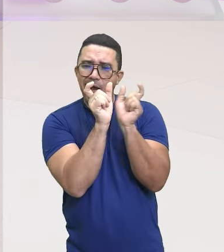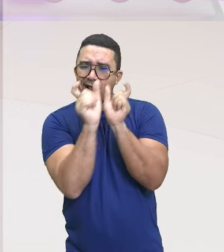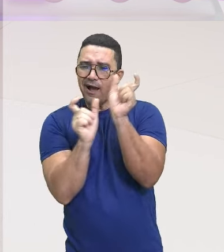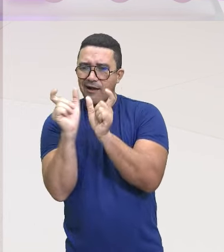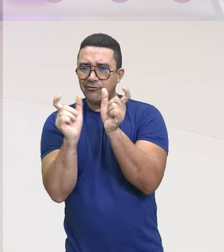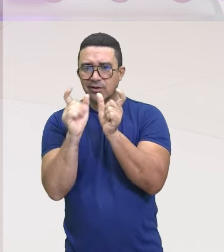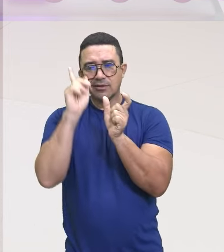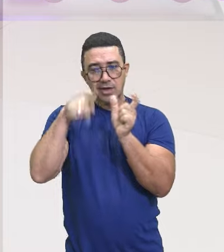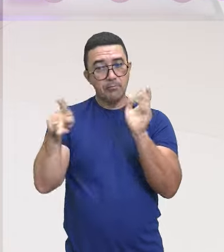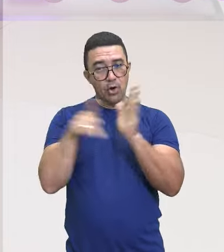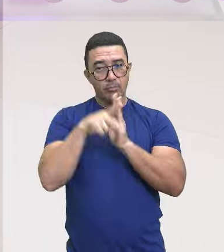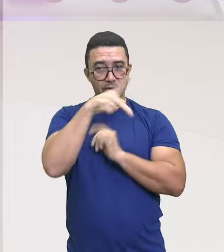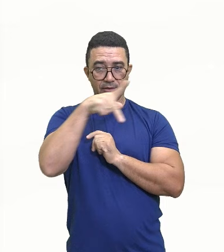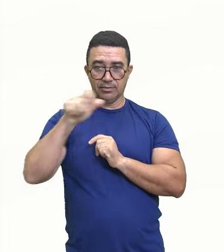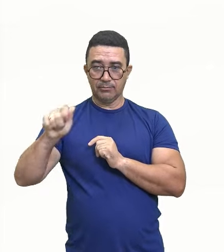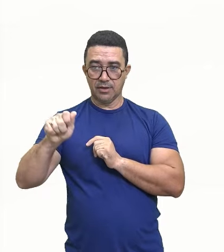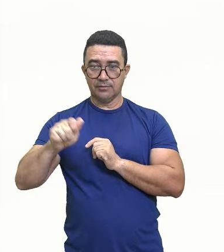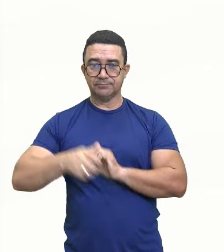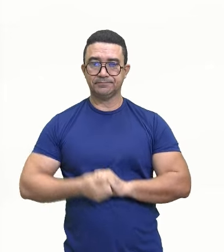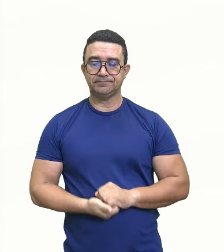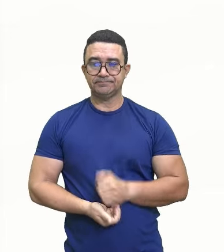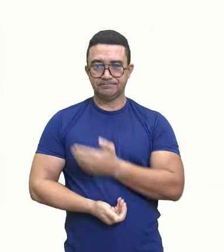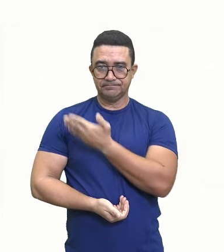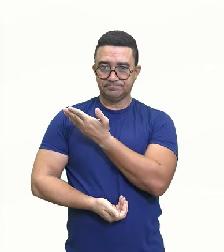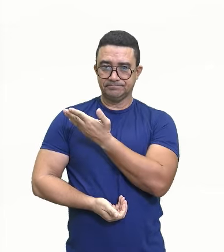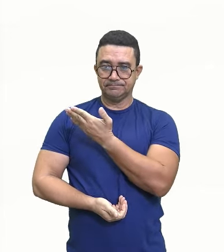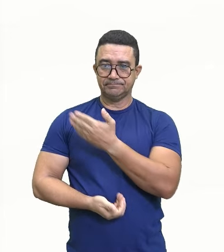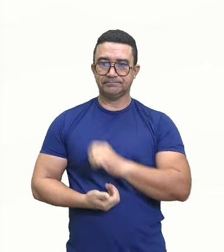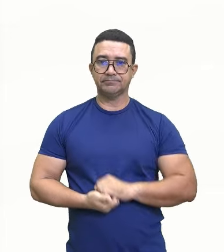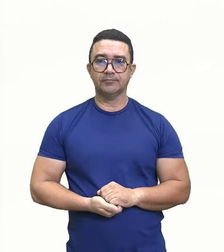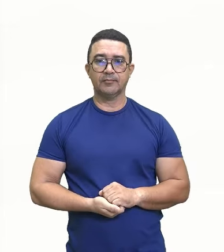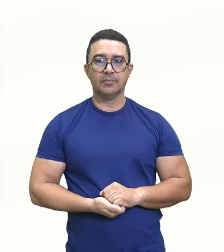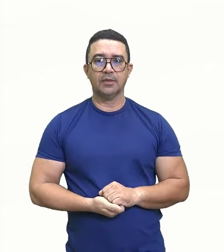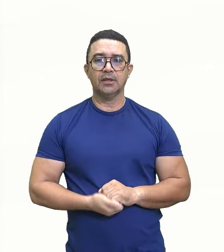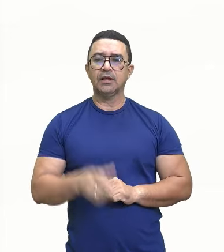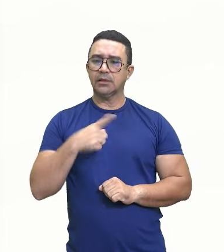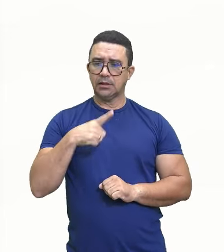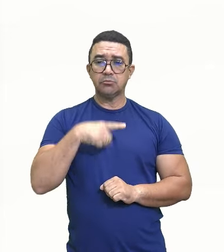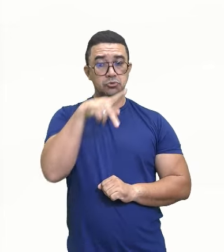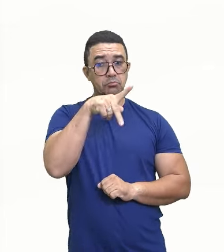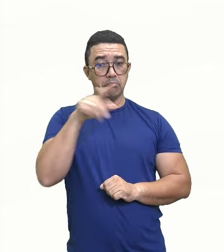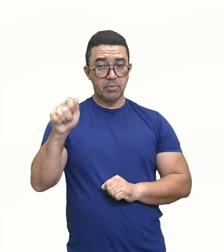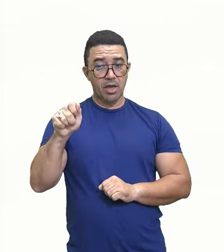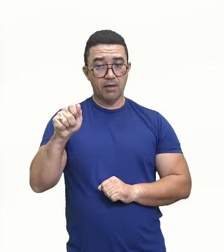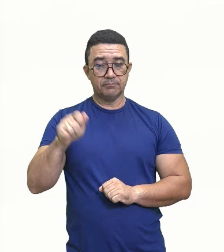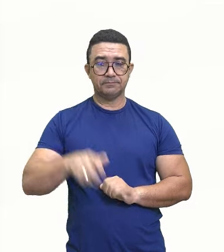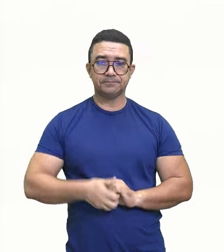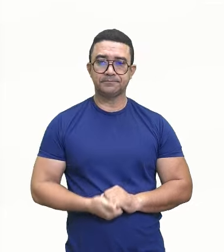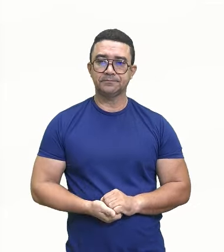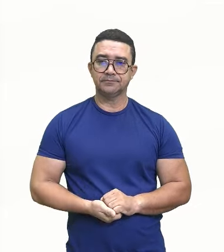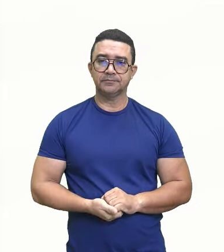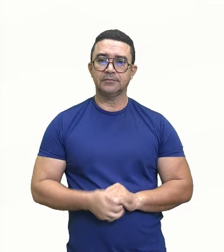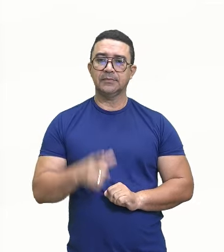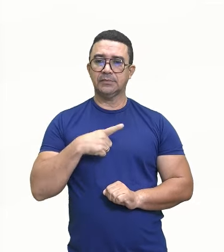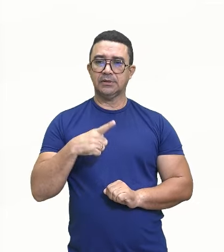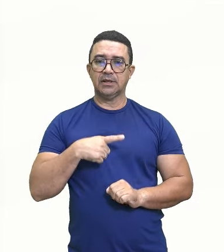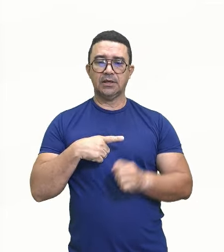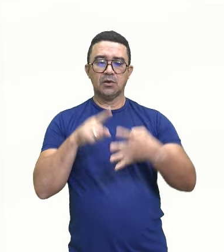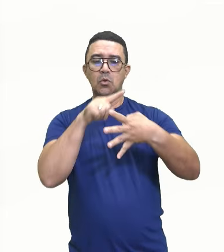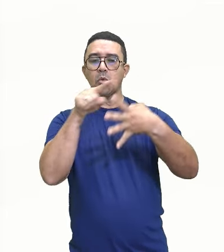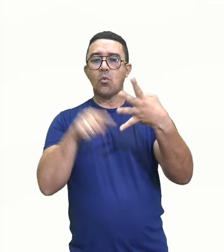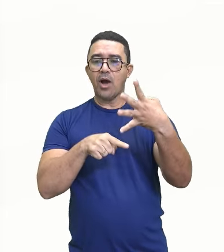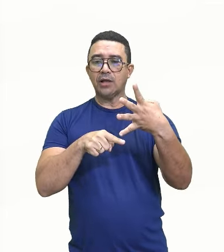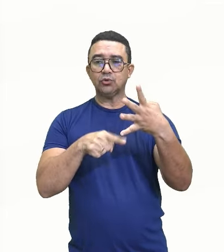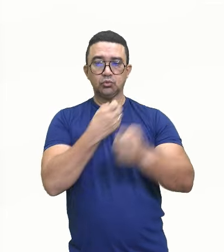para definir. Vamos então à nossa primeira cartela? Temos aí uma progressão aritmética. Ela tem apenas